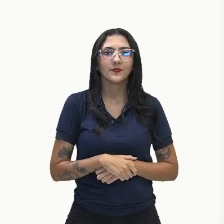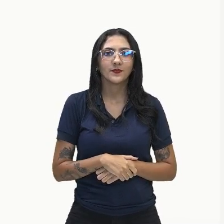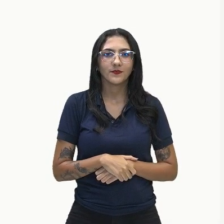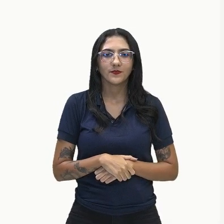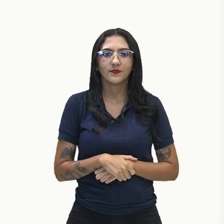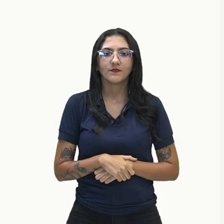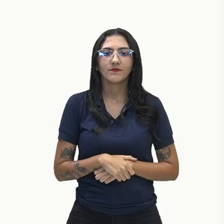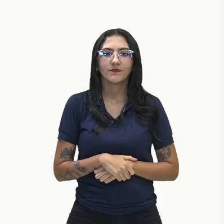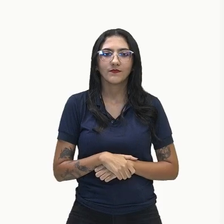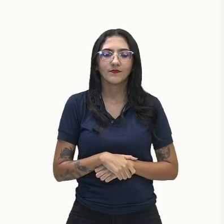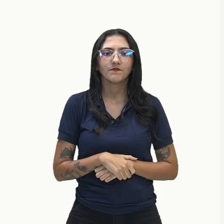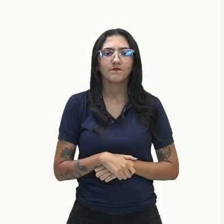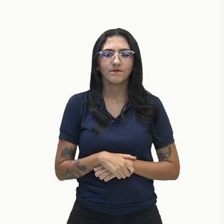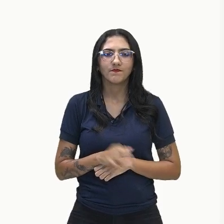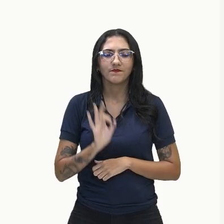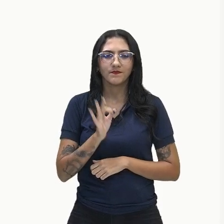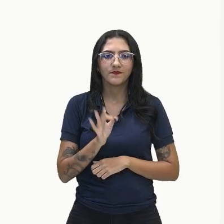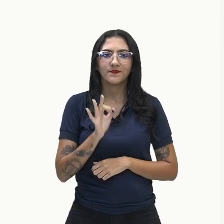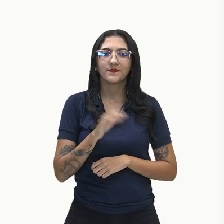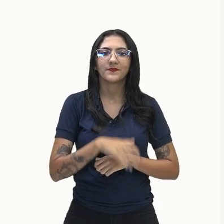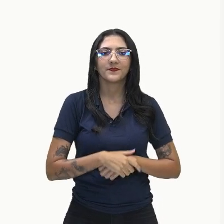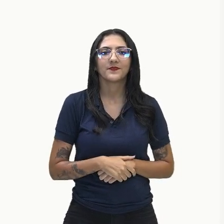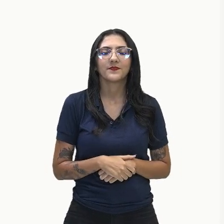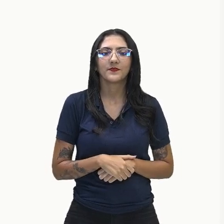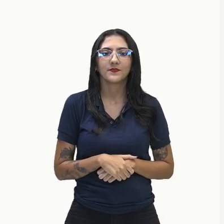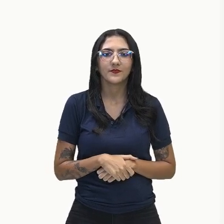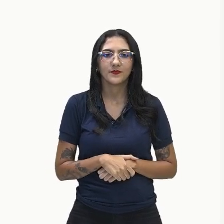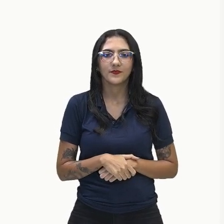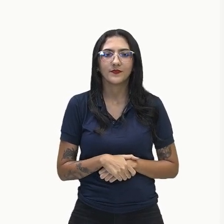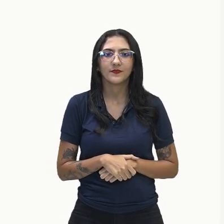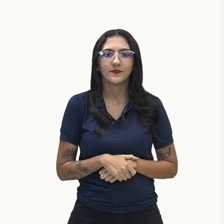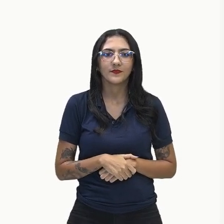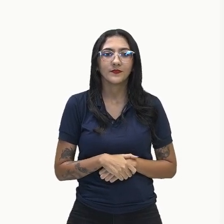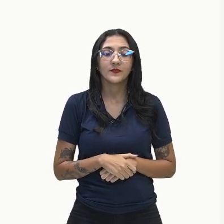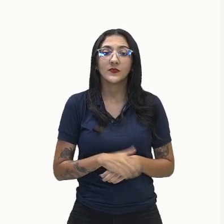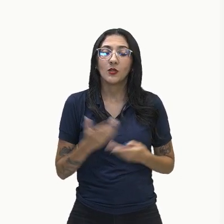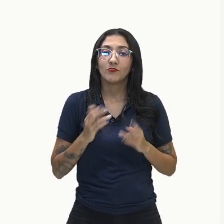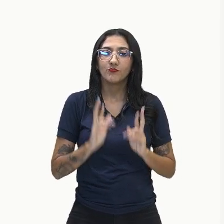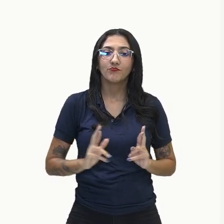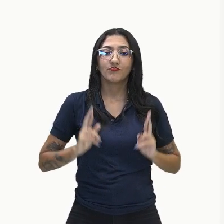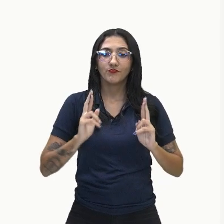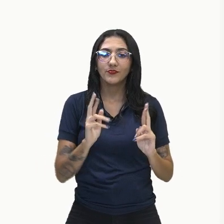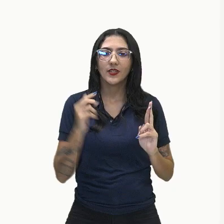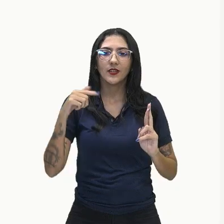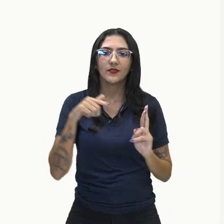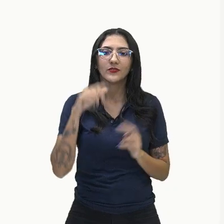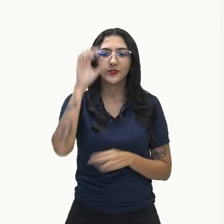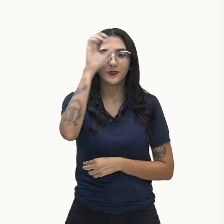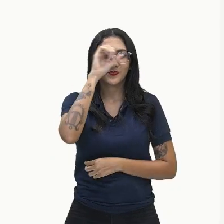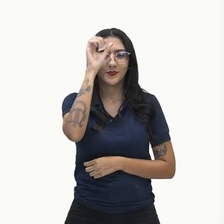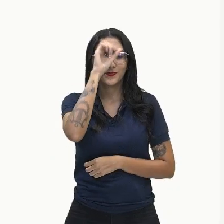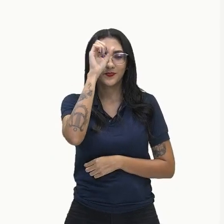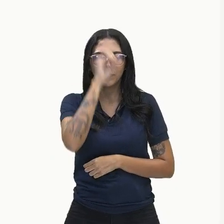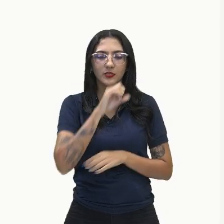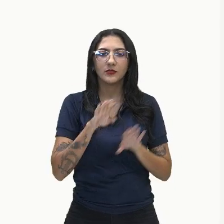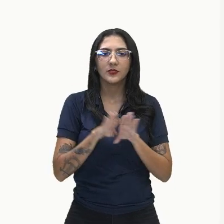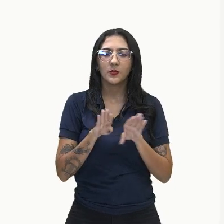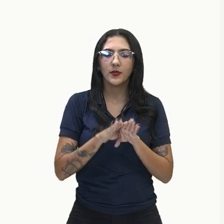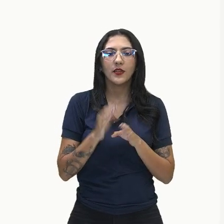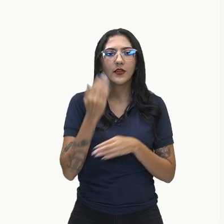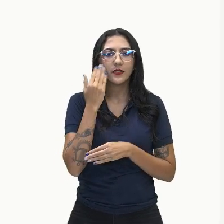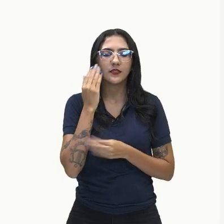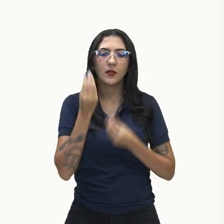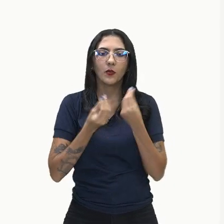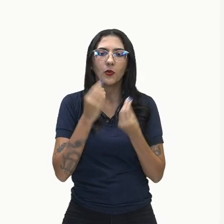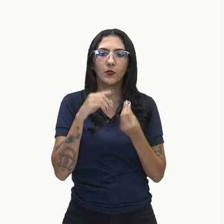metros. Certo, pessoal? Bom, Espero que você tenha aprendido aí, né, a relação métrica, que é a